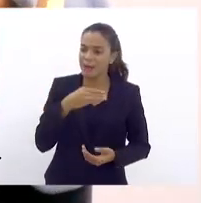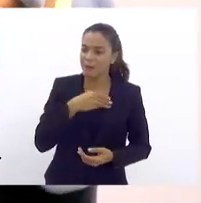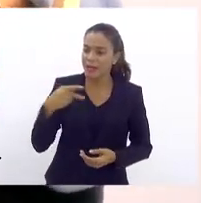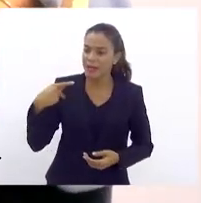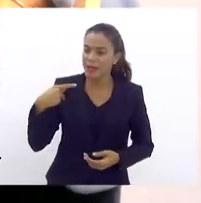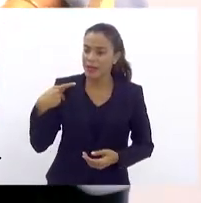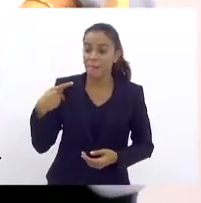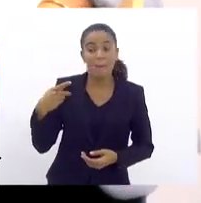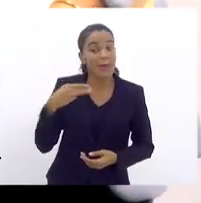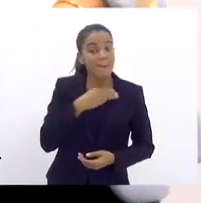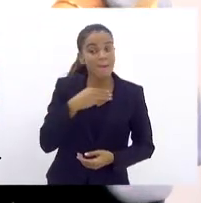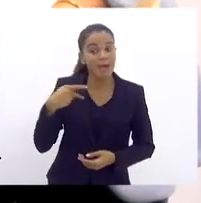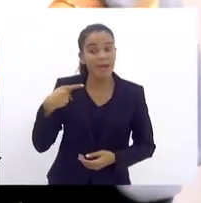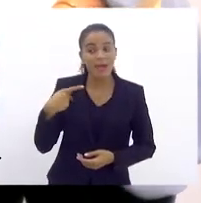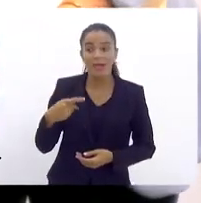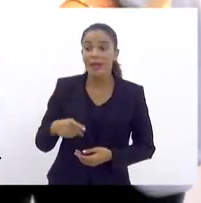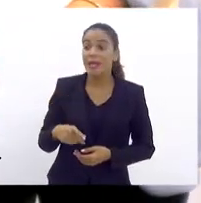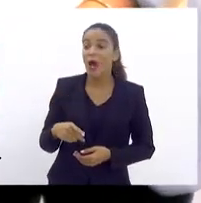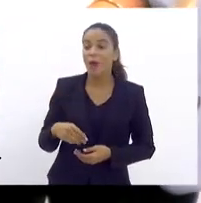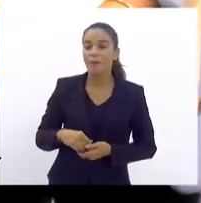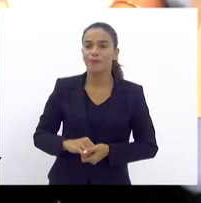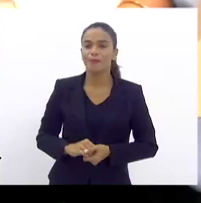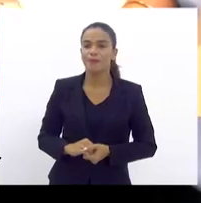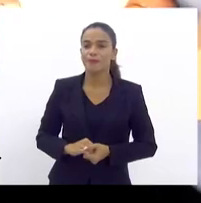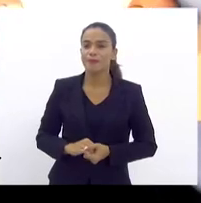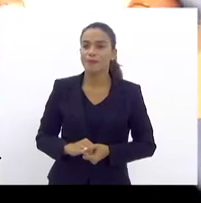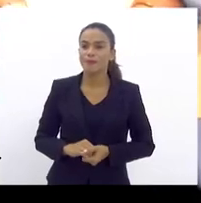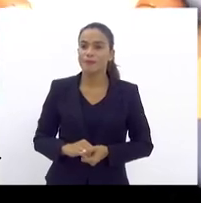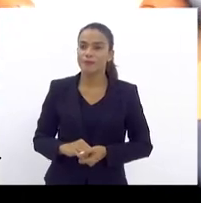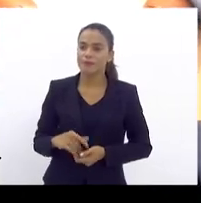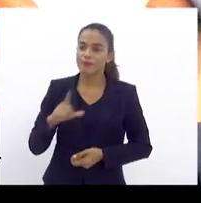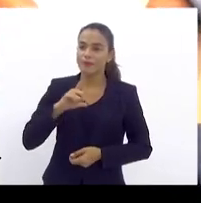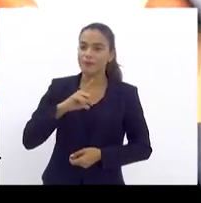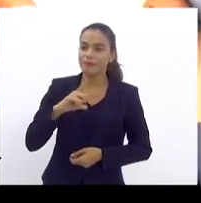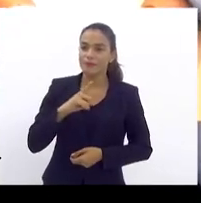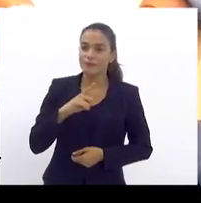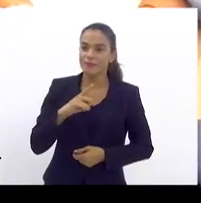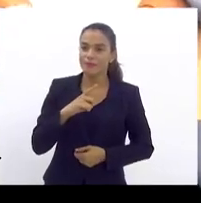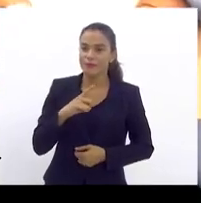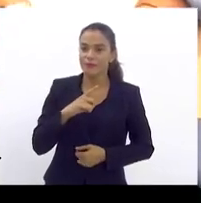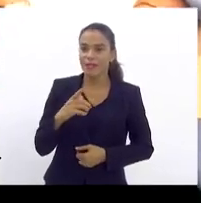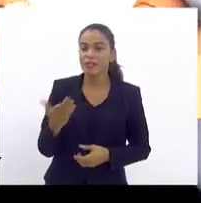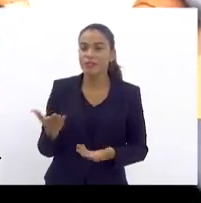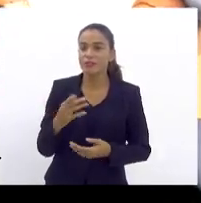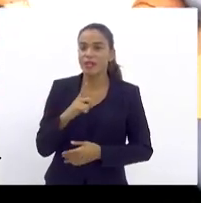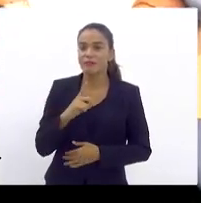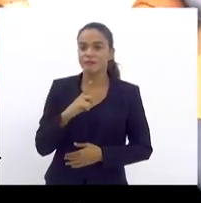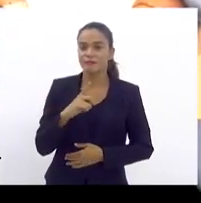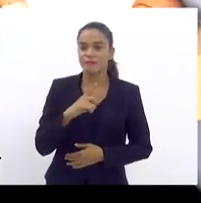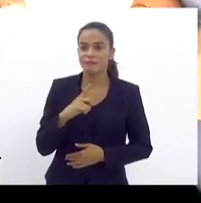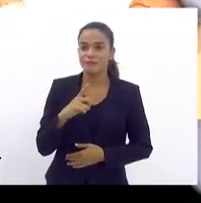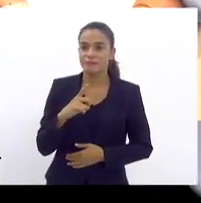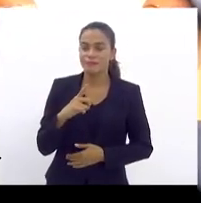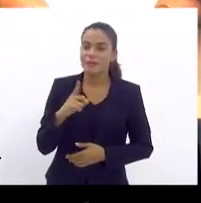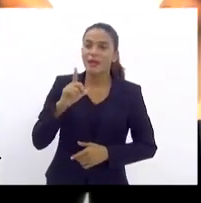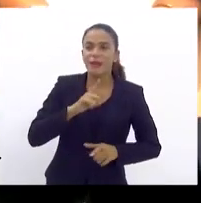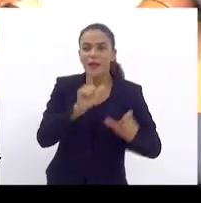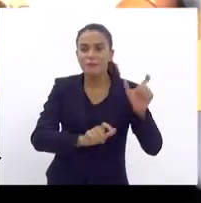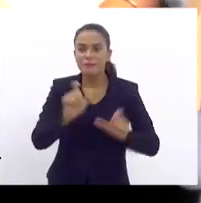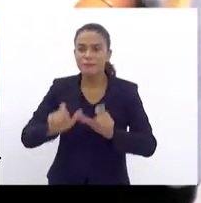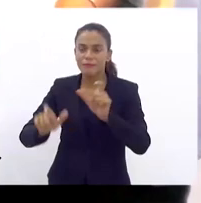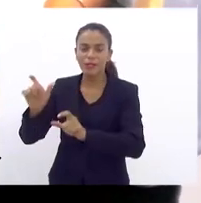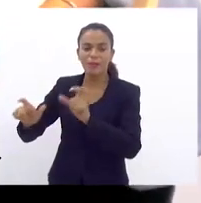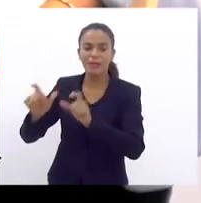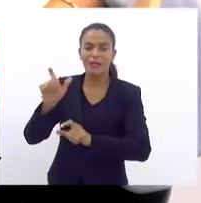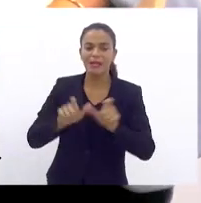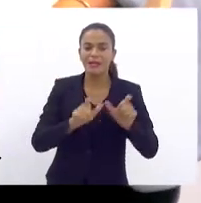também atualmente no núcleo uma grande demanda que a gente tem é a questão dos mediadores né que seria do toda essa questão